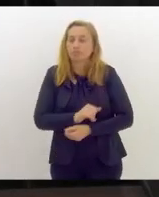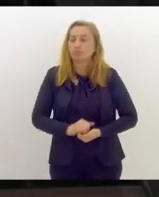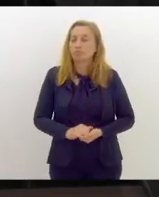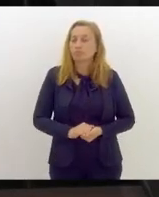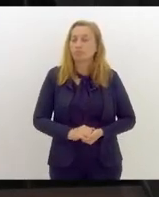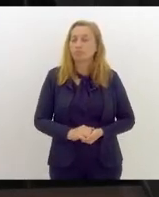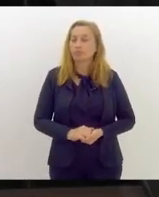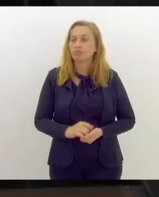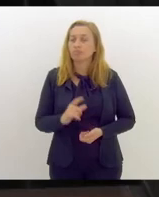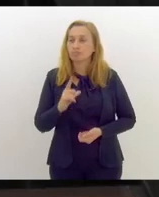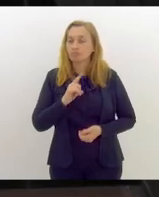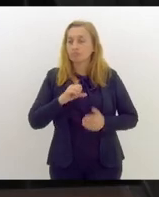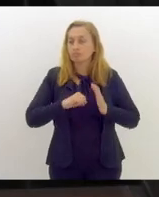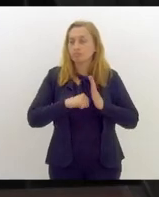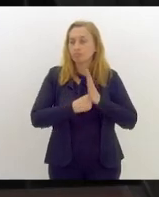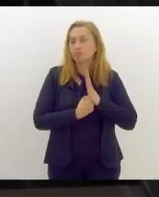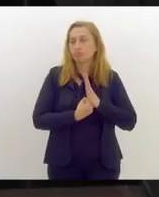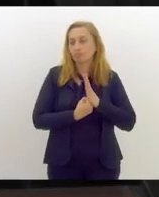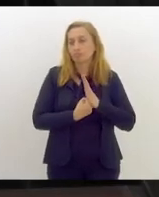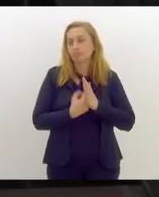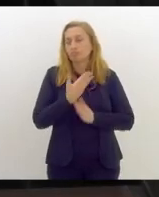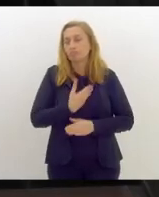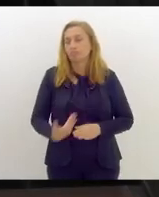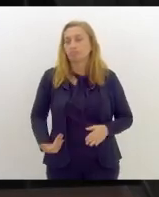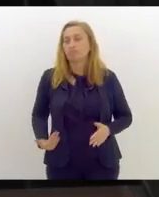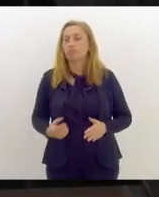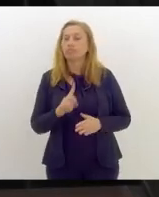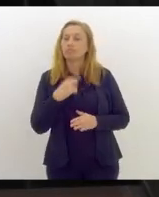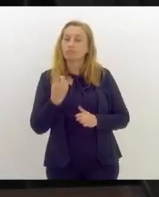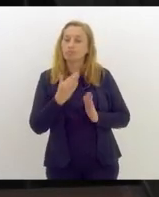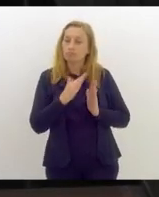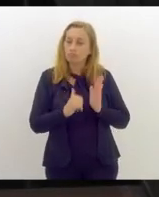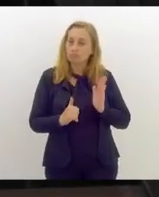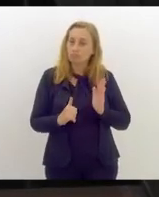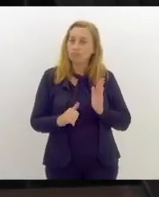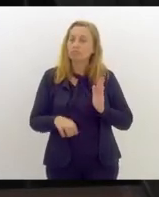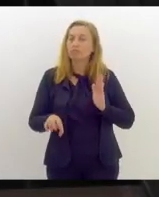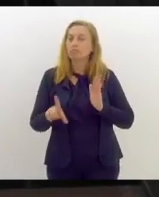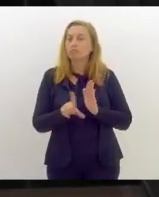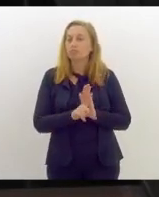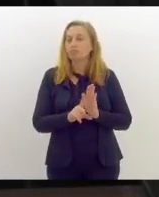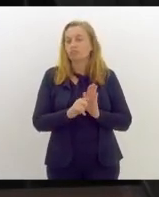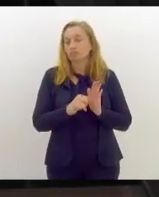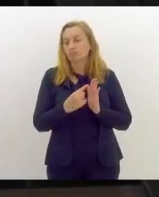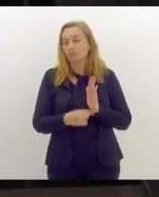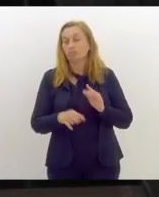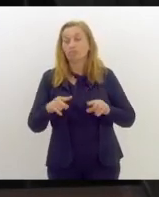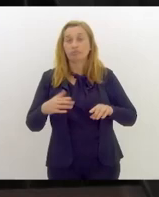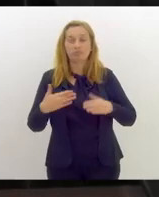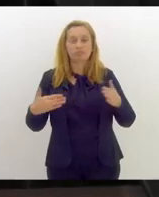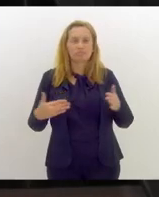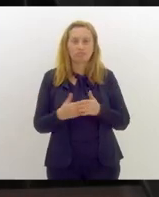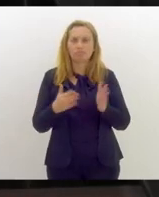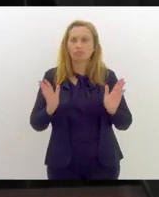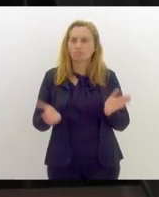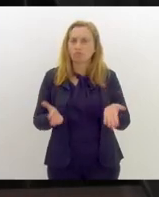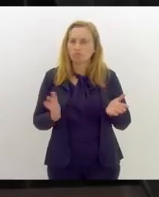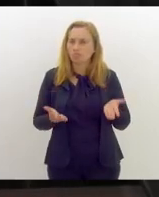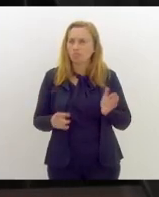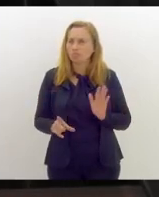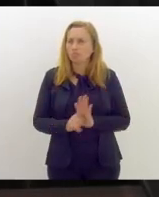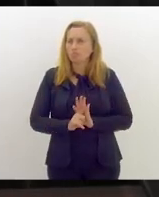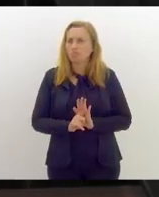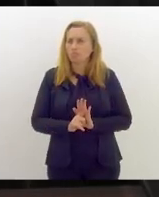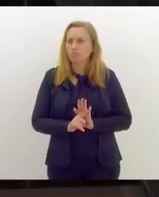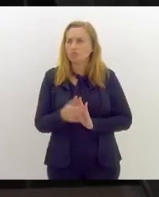houve o veto do governador nós derrubamos esse esse veto Mas até hoje a